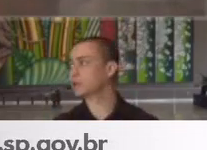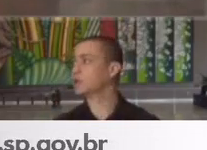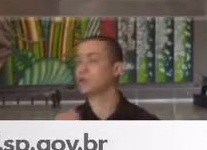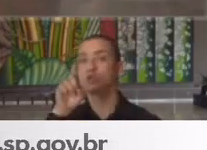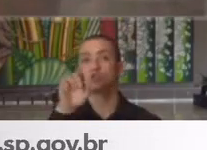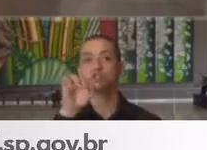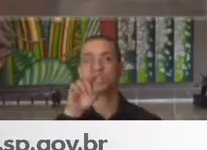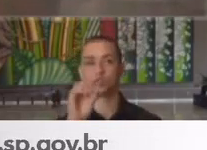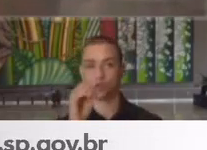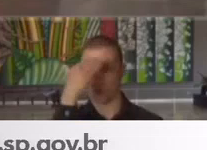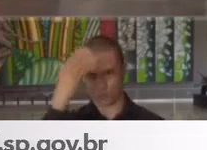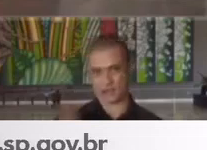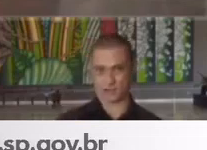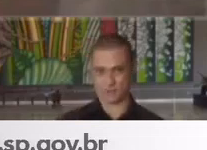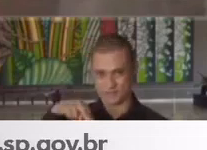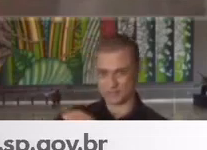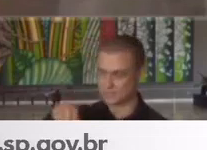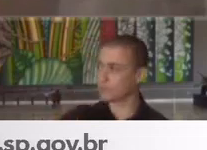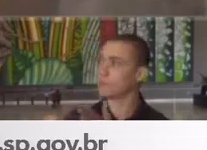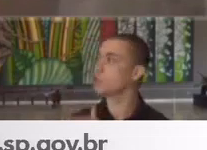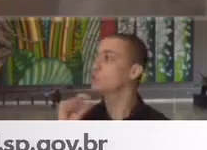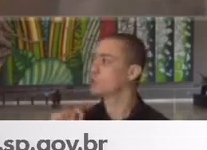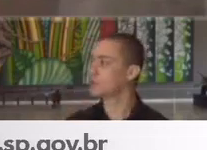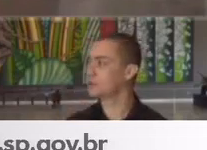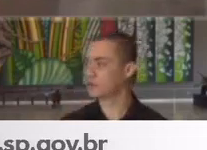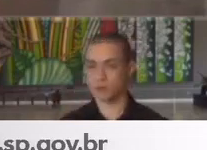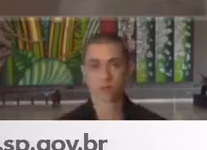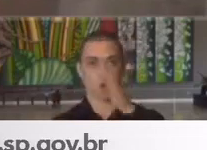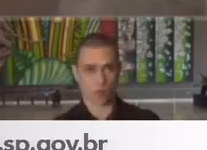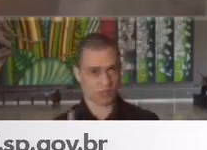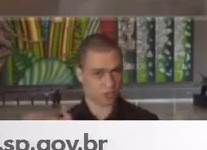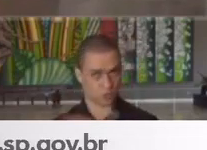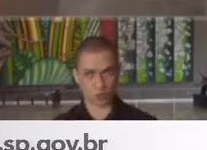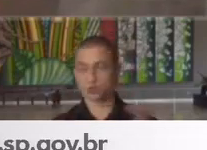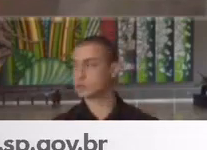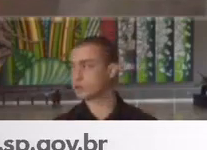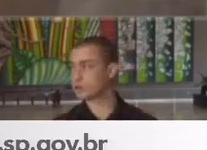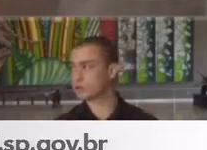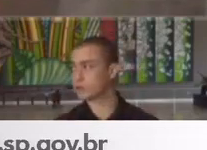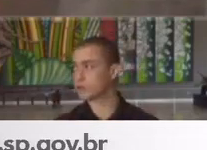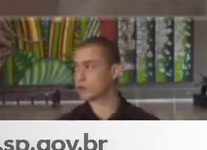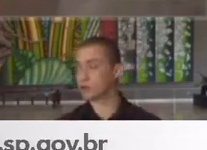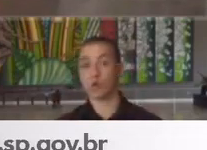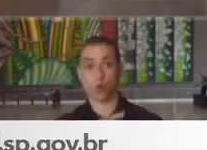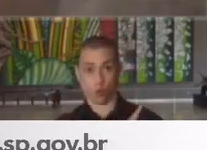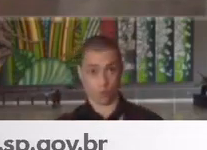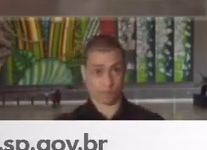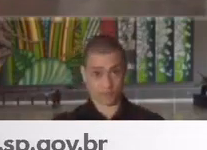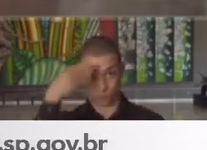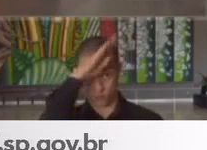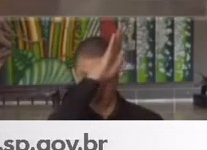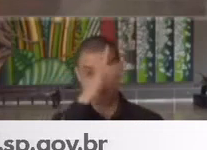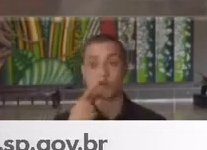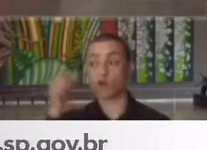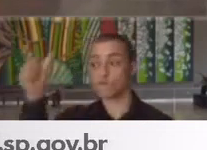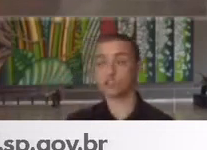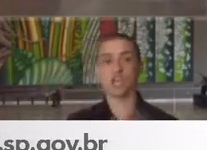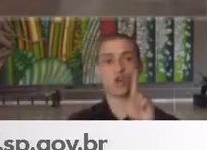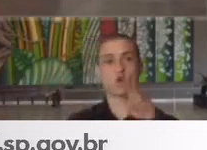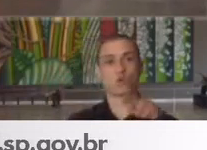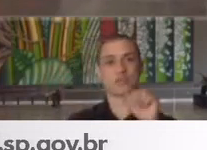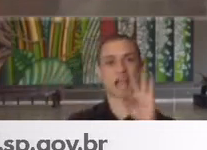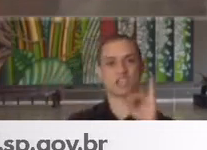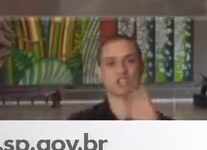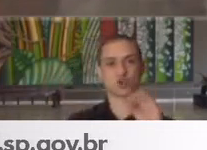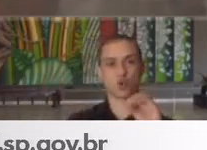Alves, obrigado pela presença. Sua pergunta, por favor. Boa tarde a todos, governador. O presidente Bolsonaro chamou o senhor de lunático, colocou o